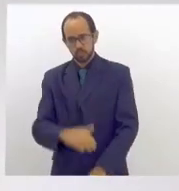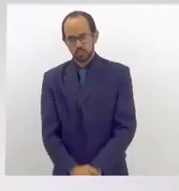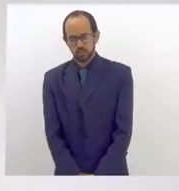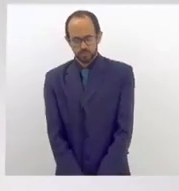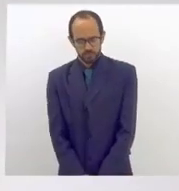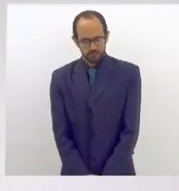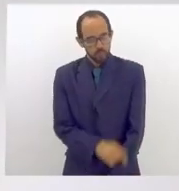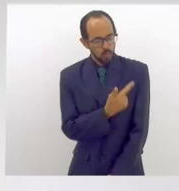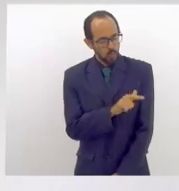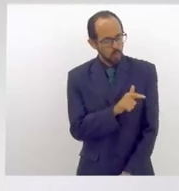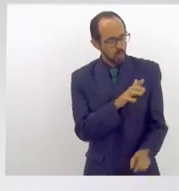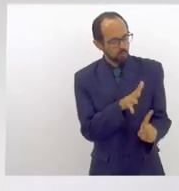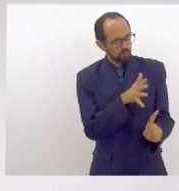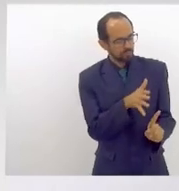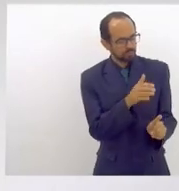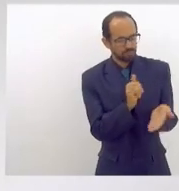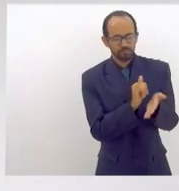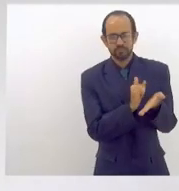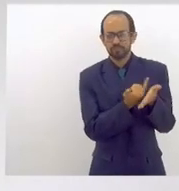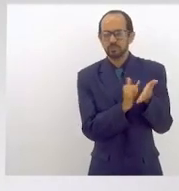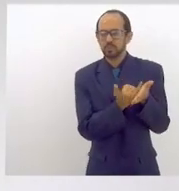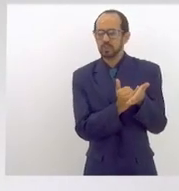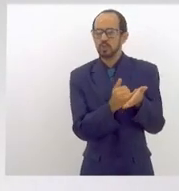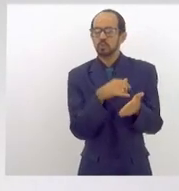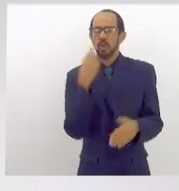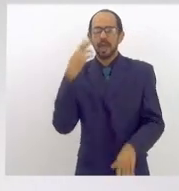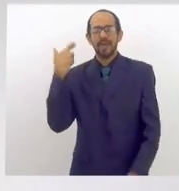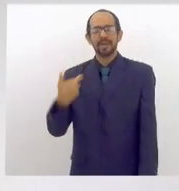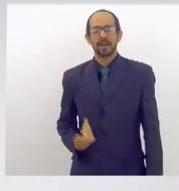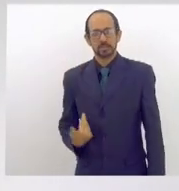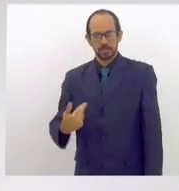próximos moradores da deputada Renata